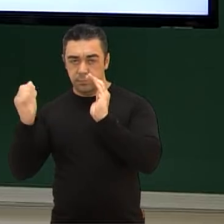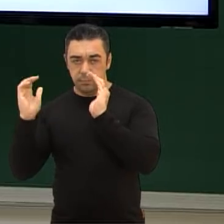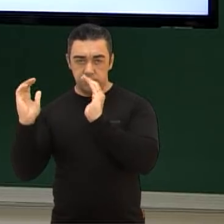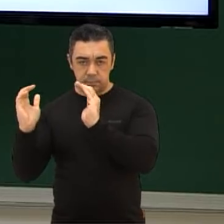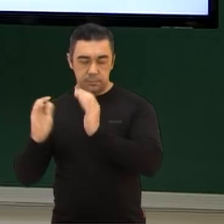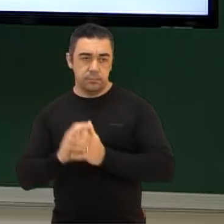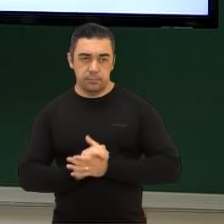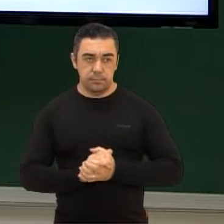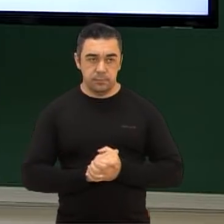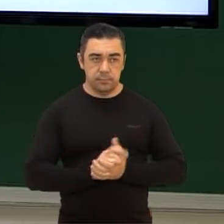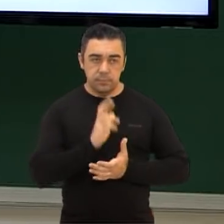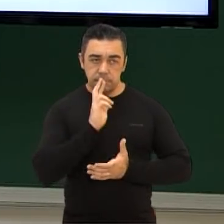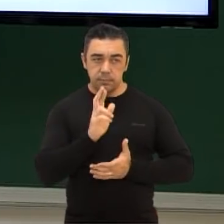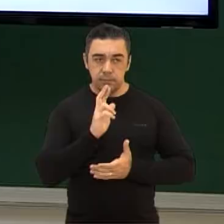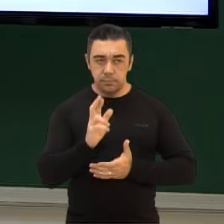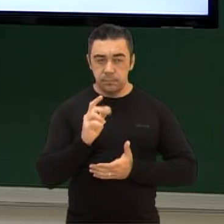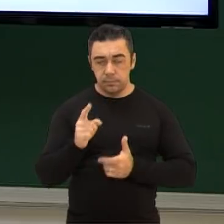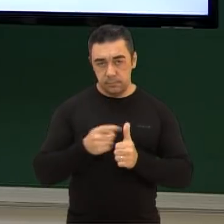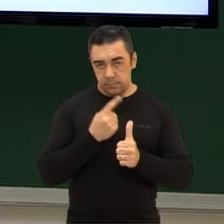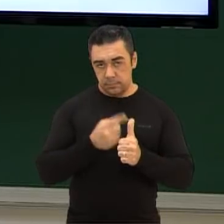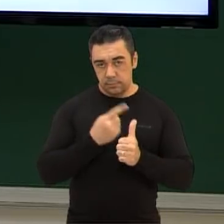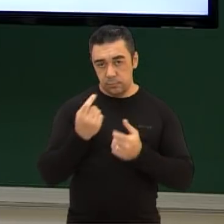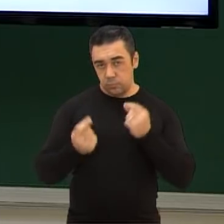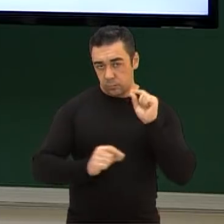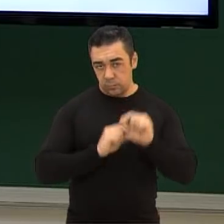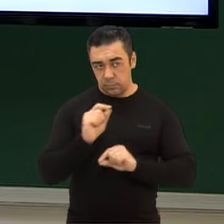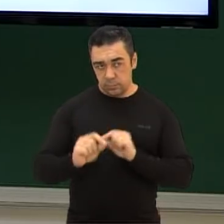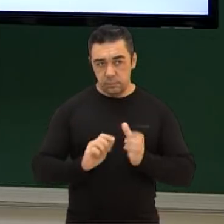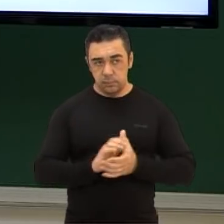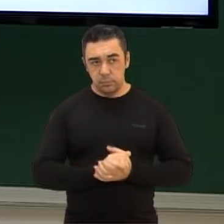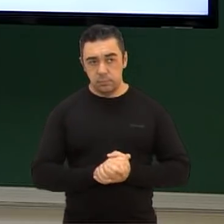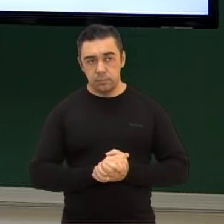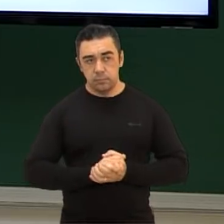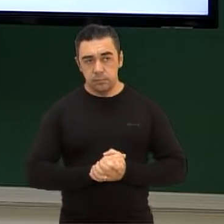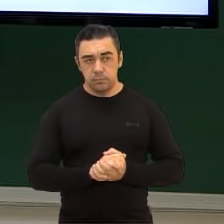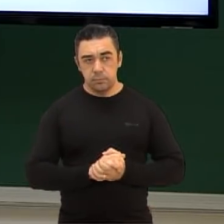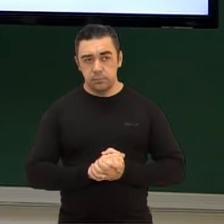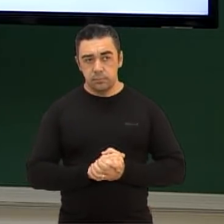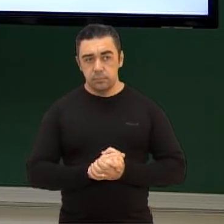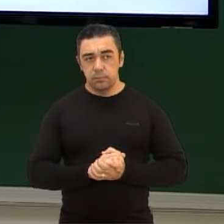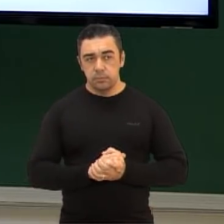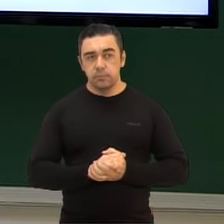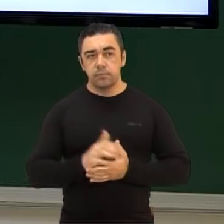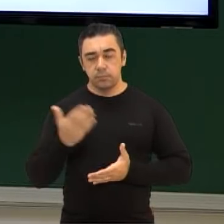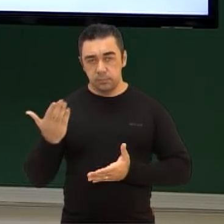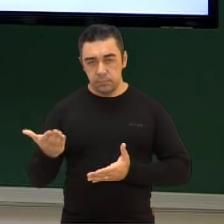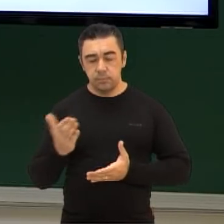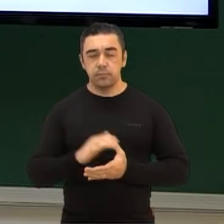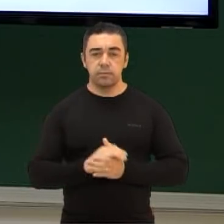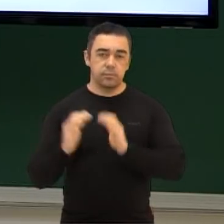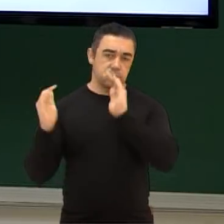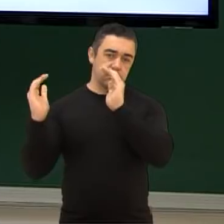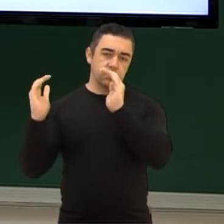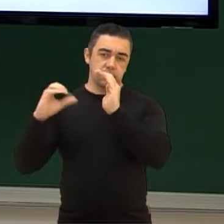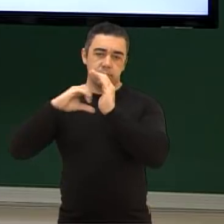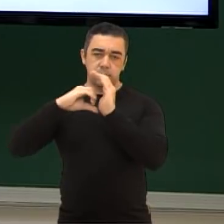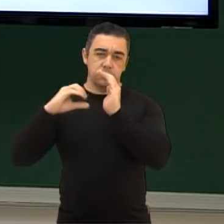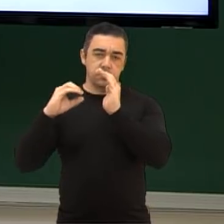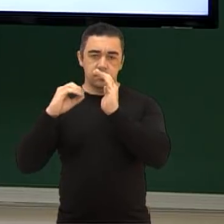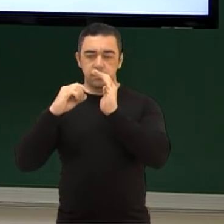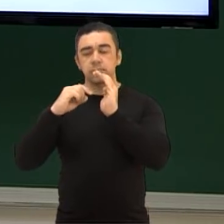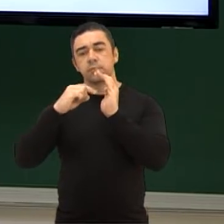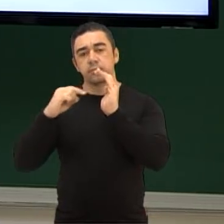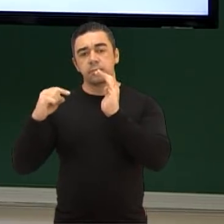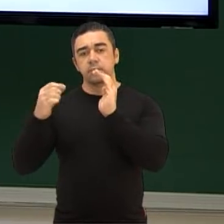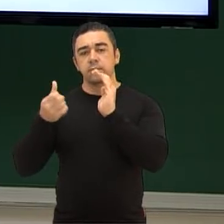O que nós vamos resolver aqui primeiro? Vamos resolver o que está entre parênteses, né? 90 graus